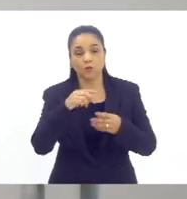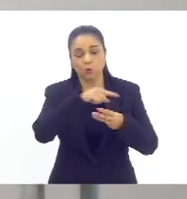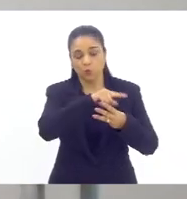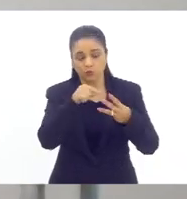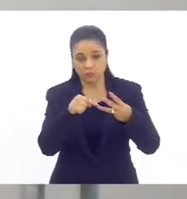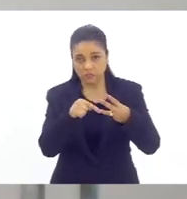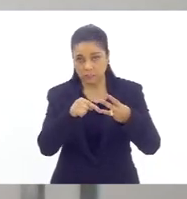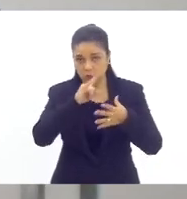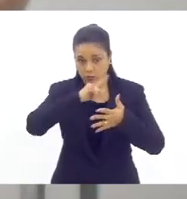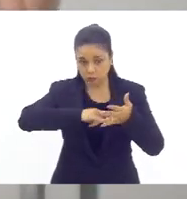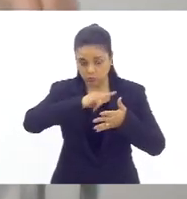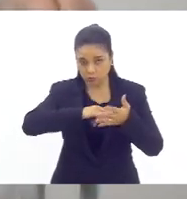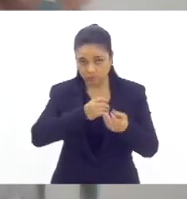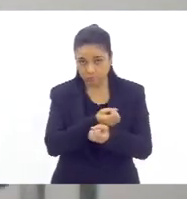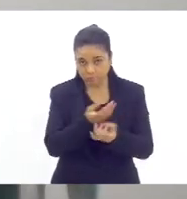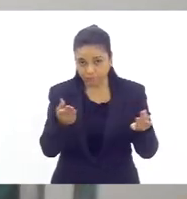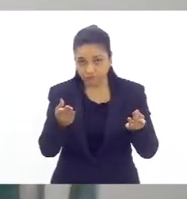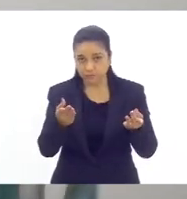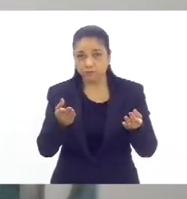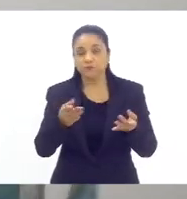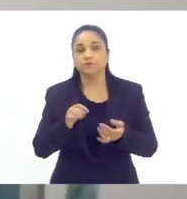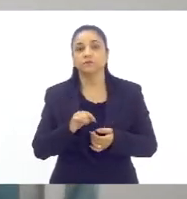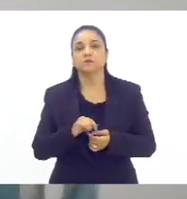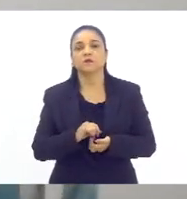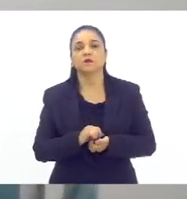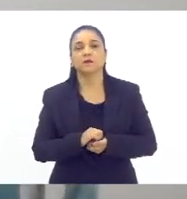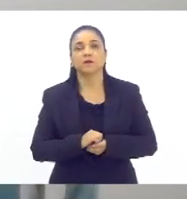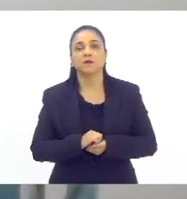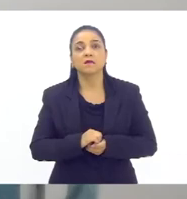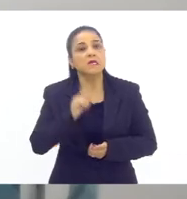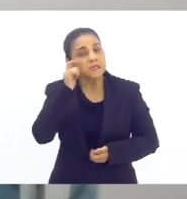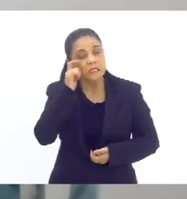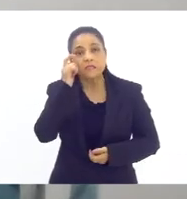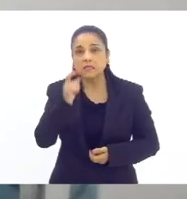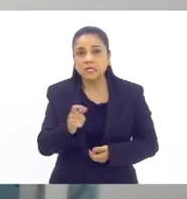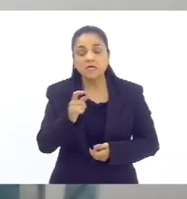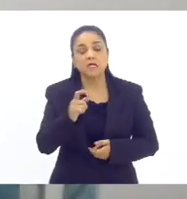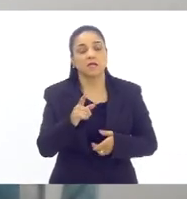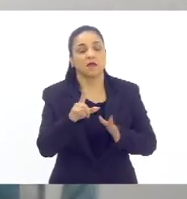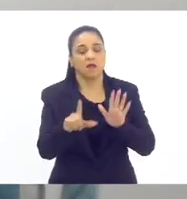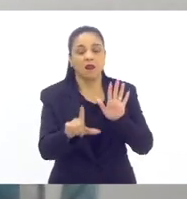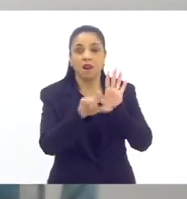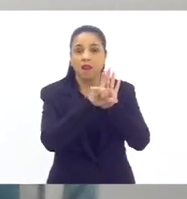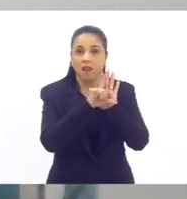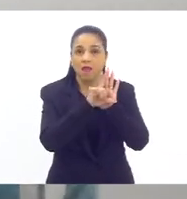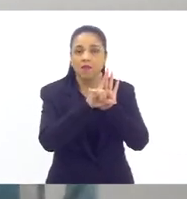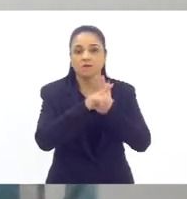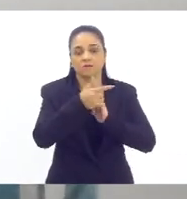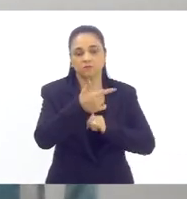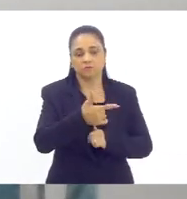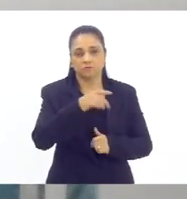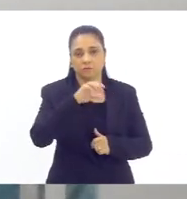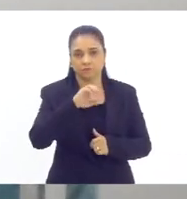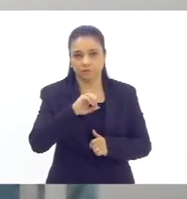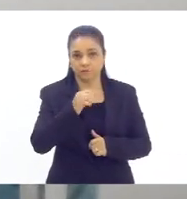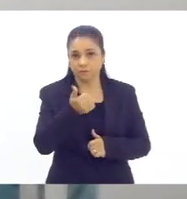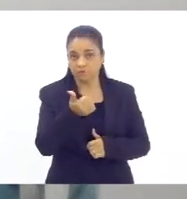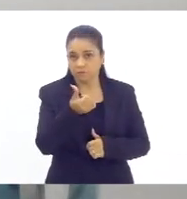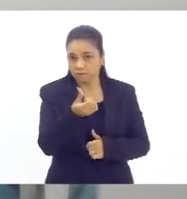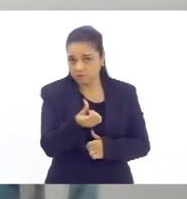distribuído para vocês ah essa é interessante que é uma lei de 2016